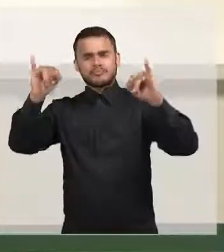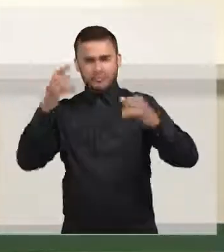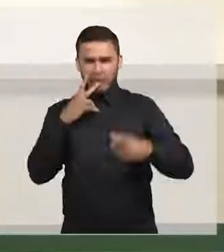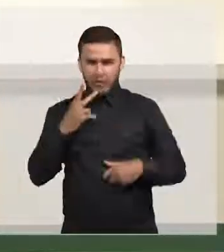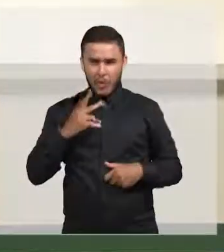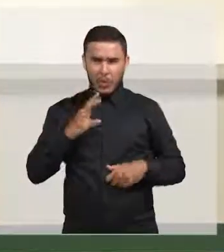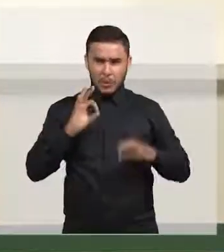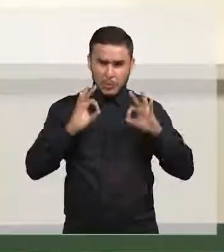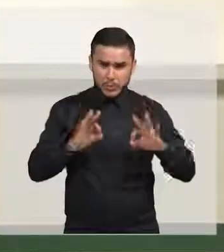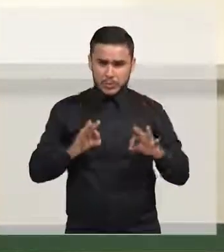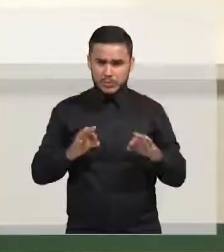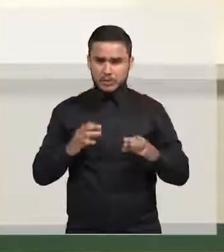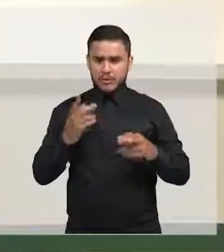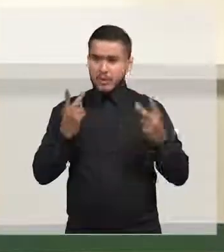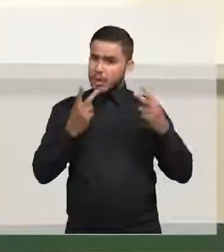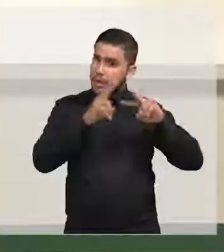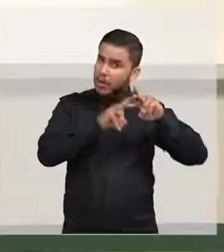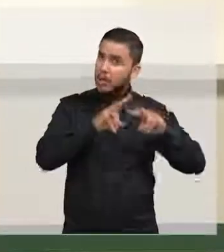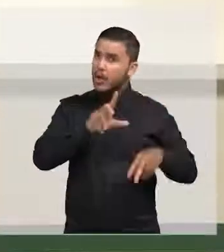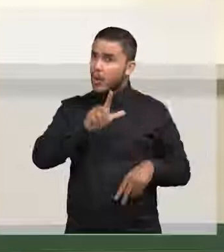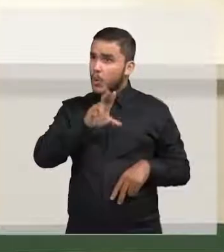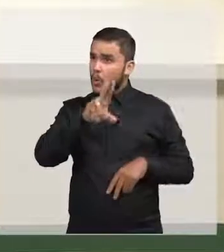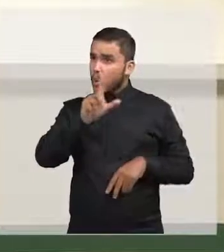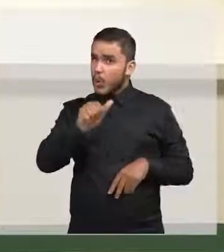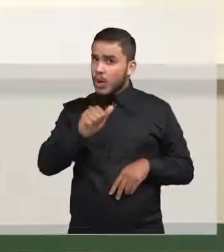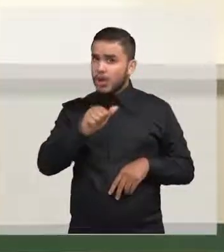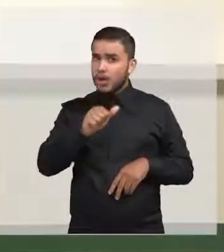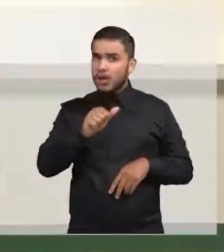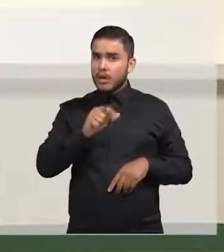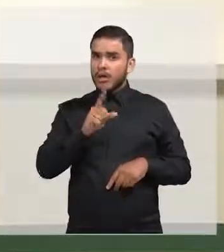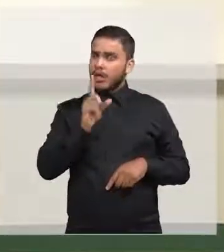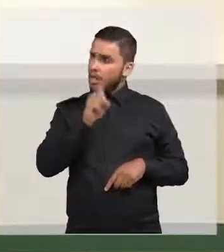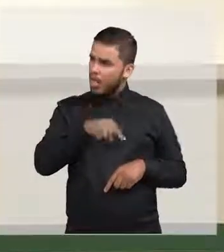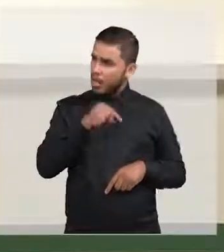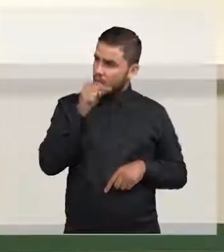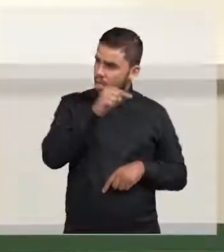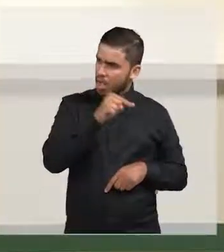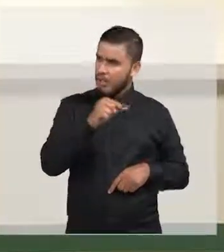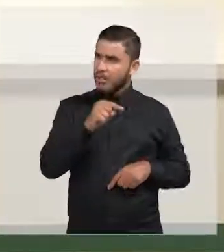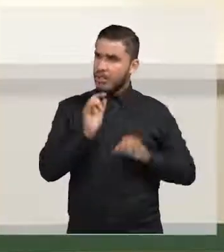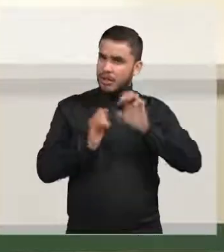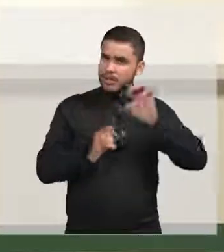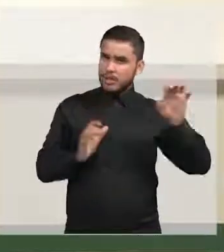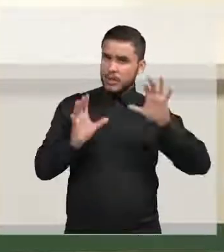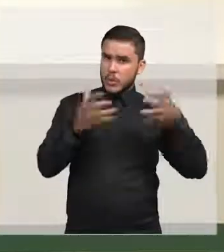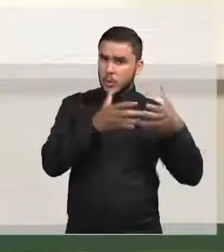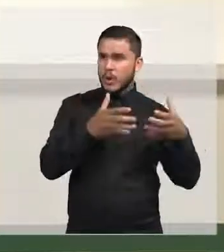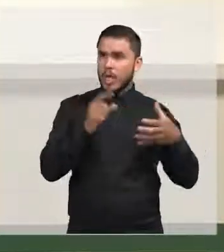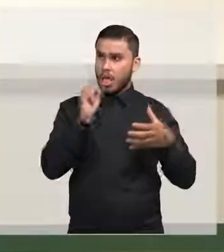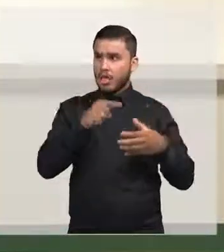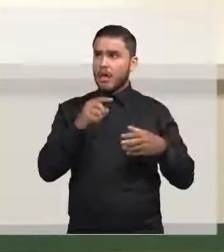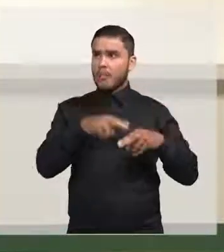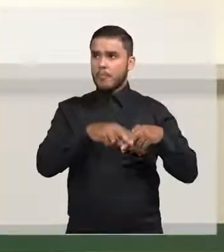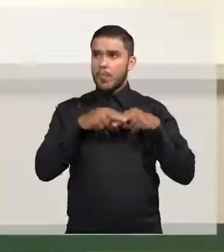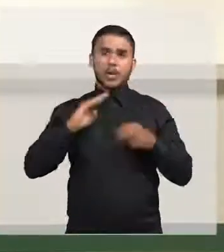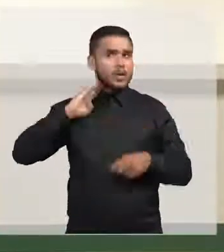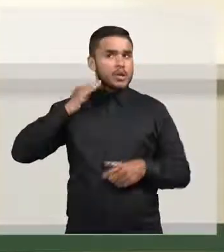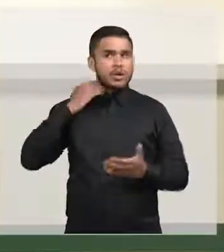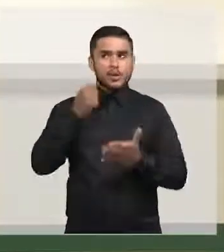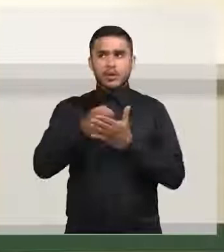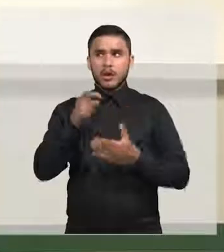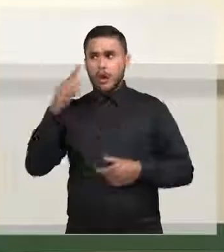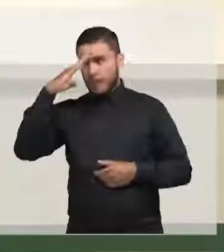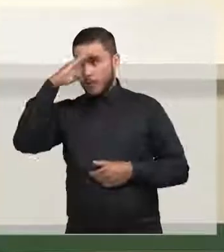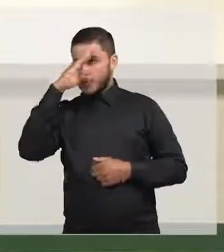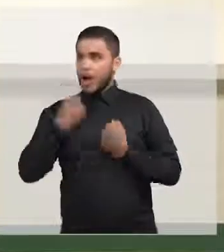Estrela Moro, figura central nas investigações históricas de corrupção, aceitar o convite de Bolsonaro, isso vai, sem